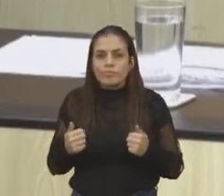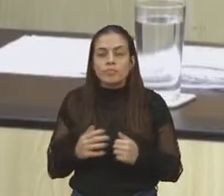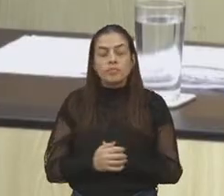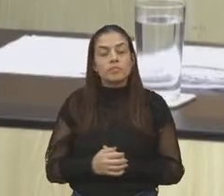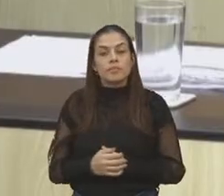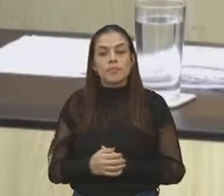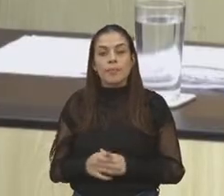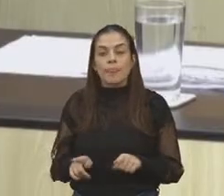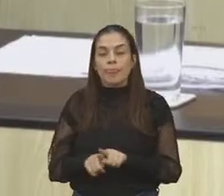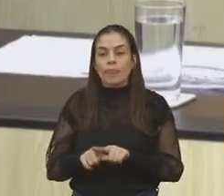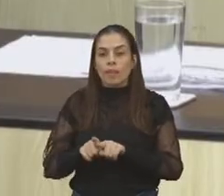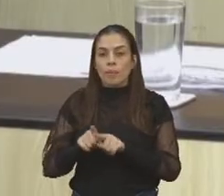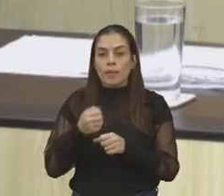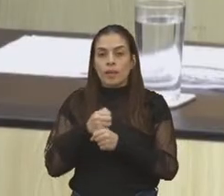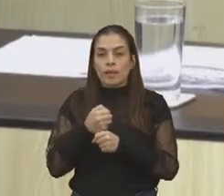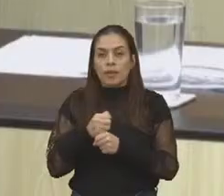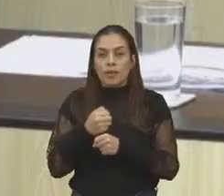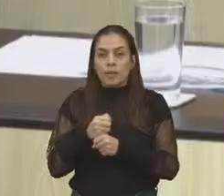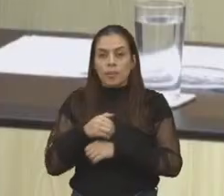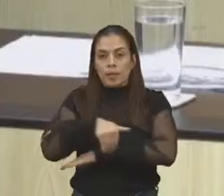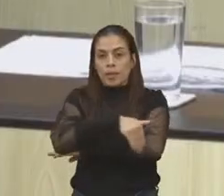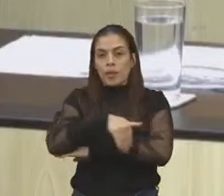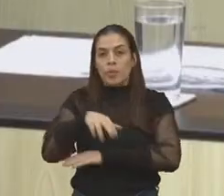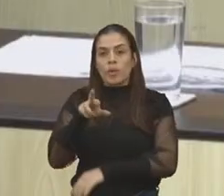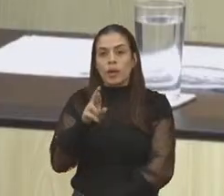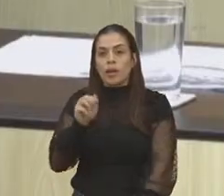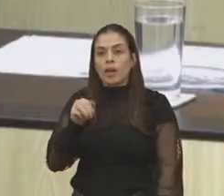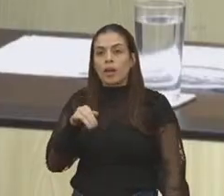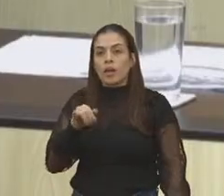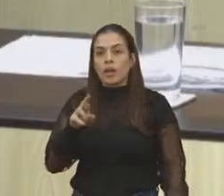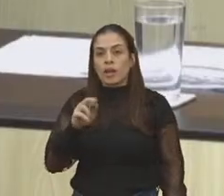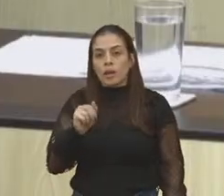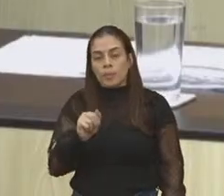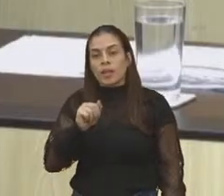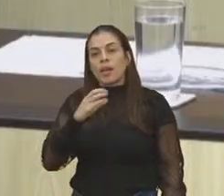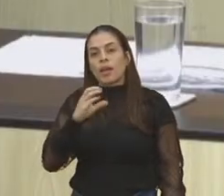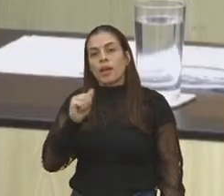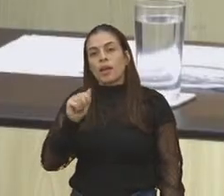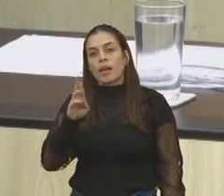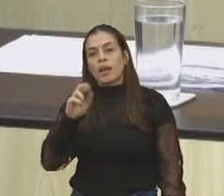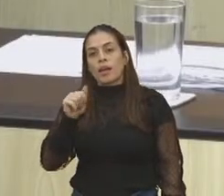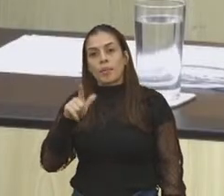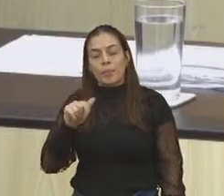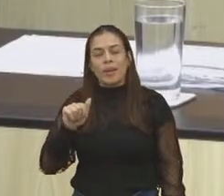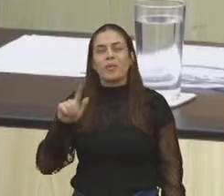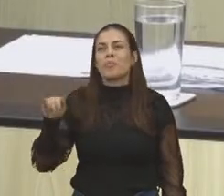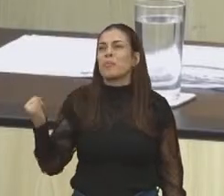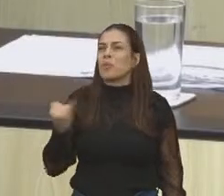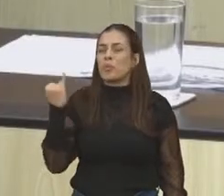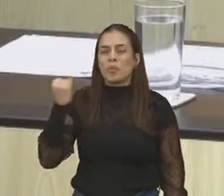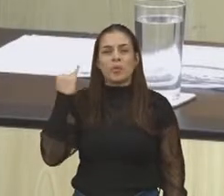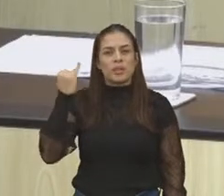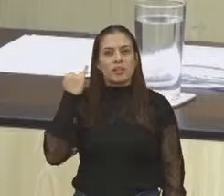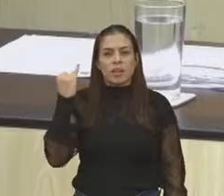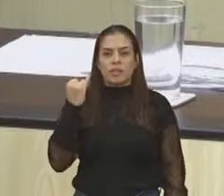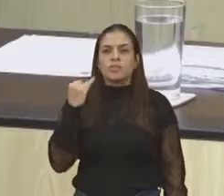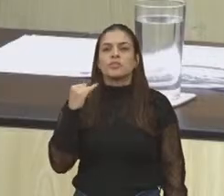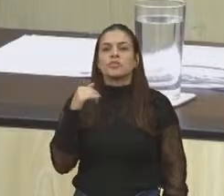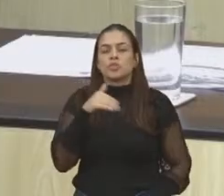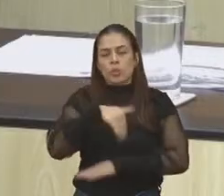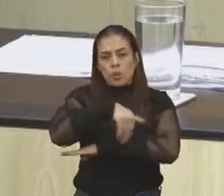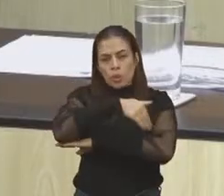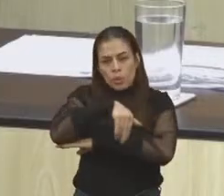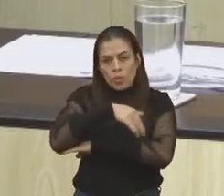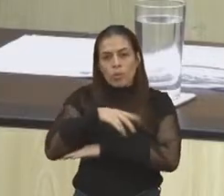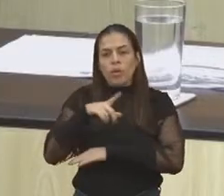a obra da Ramira Cabral, né, que é outra região importante, né, uma rua do município de Jacareí, né, que tem muitos comércios, né, tem